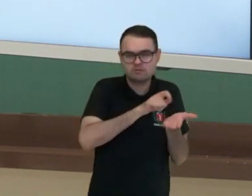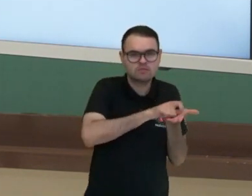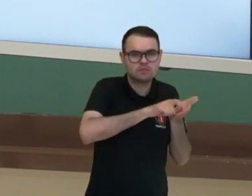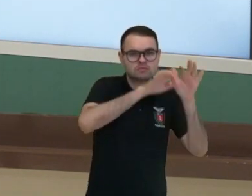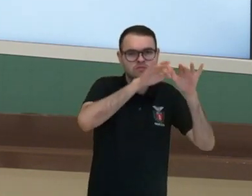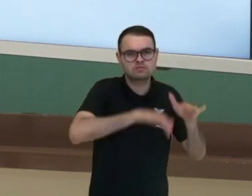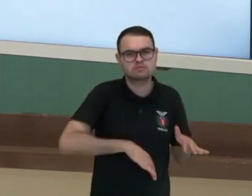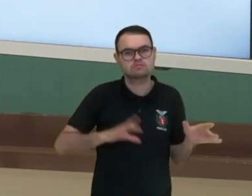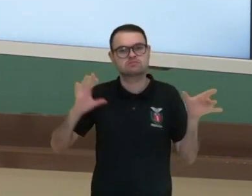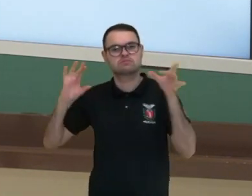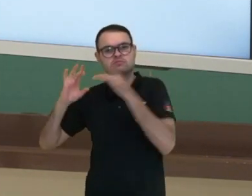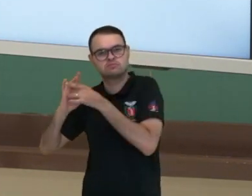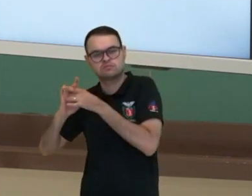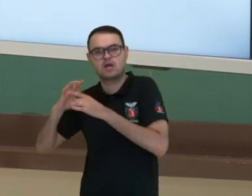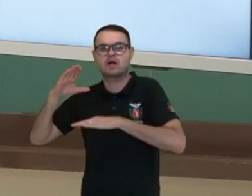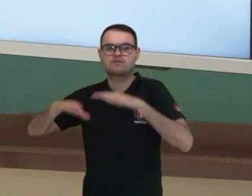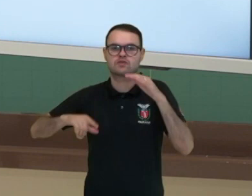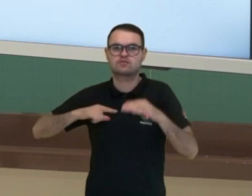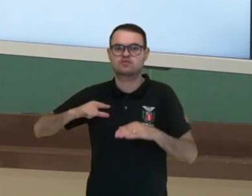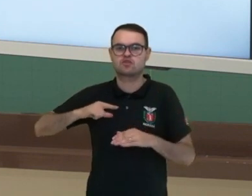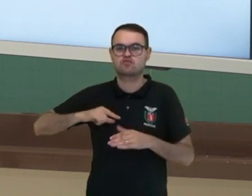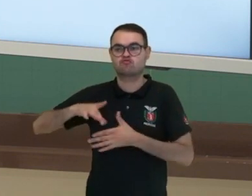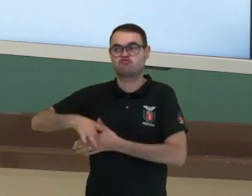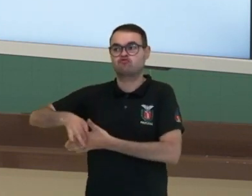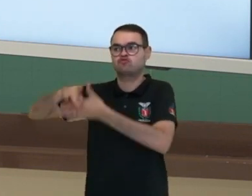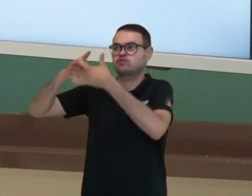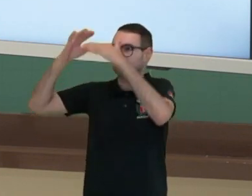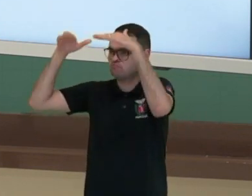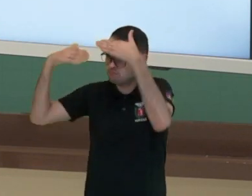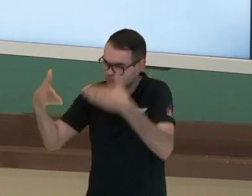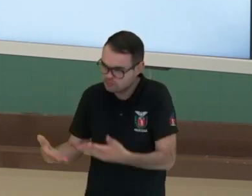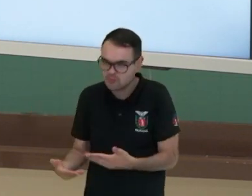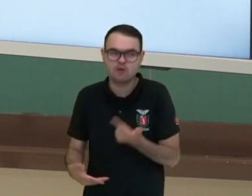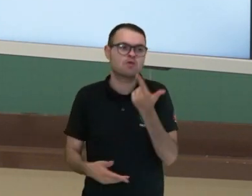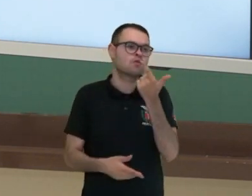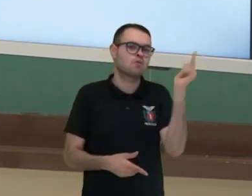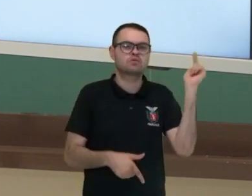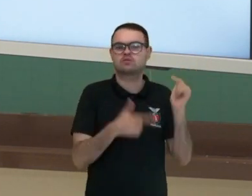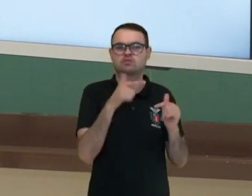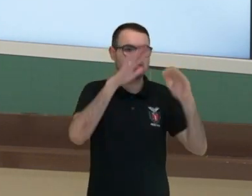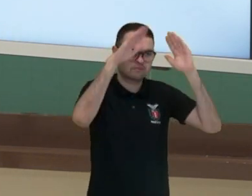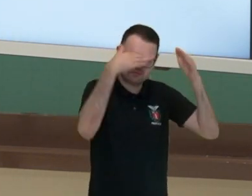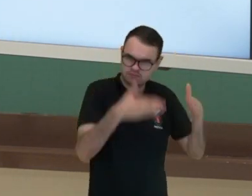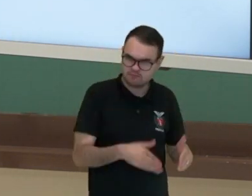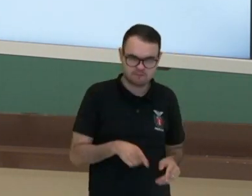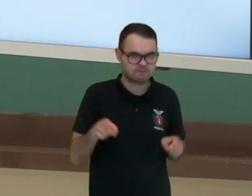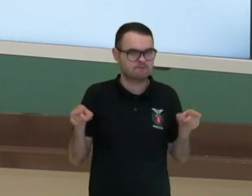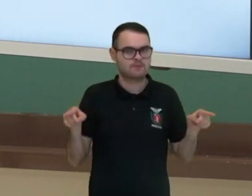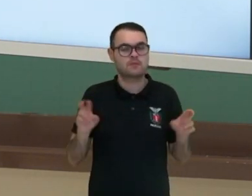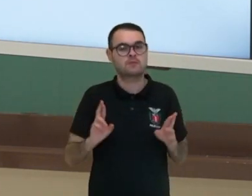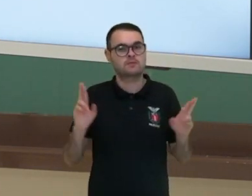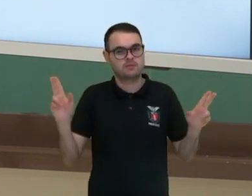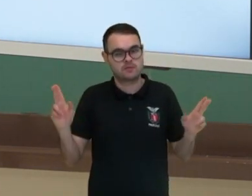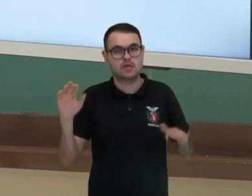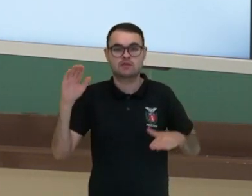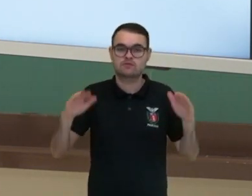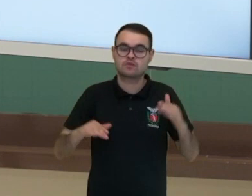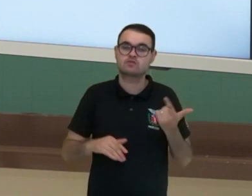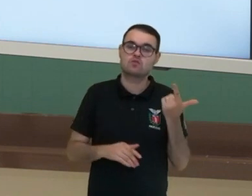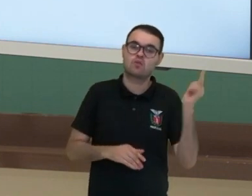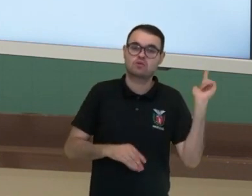a exaltação de alguns líderes, em outros momentos nós não temos essa exaltação desses líderes, trazem uma